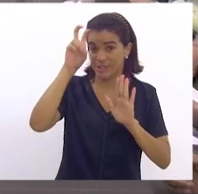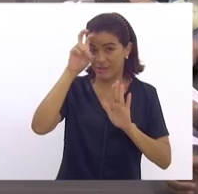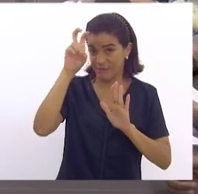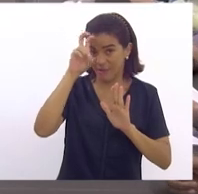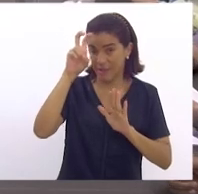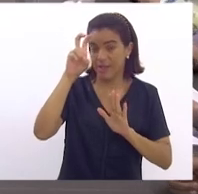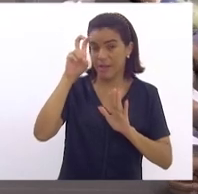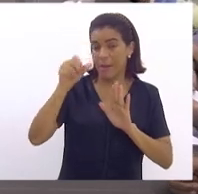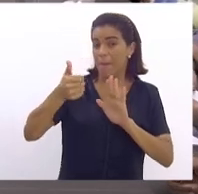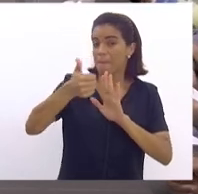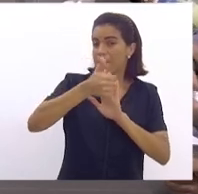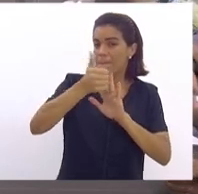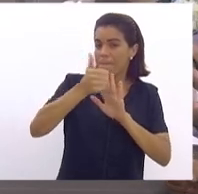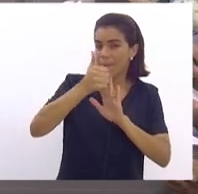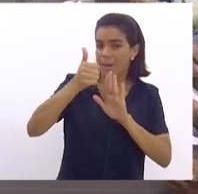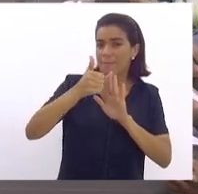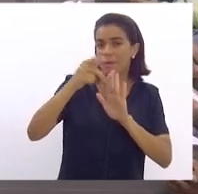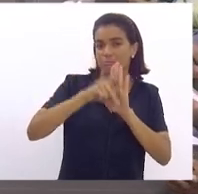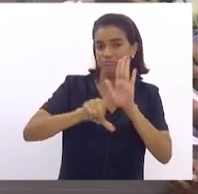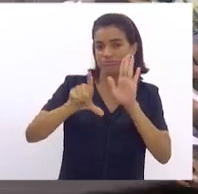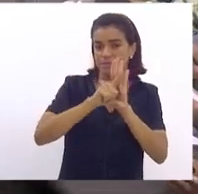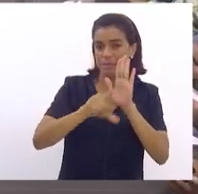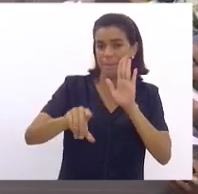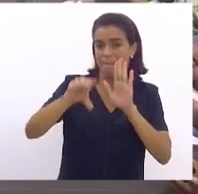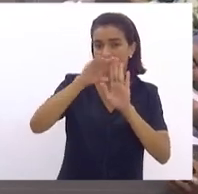Primeiro da pauta de quinta.